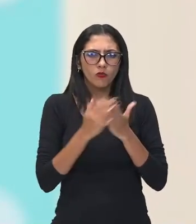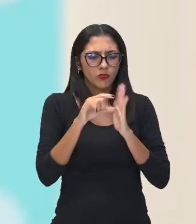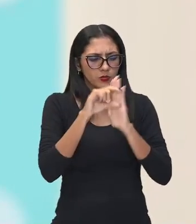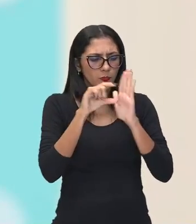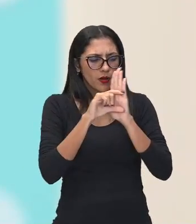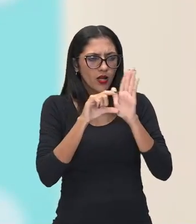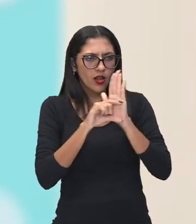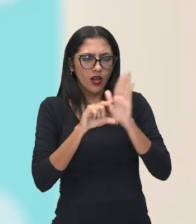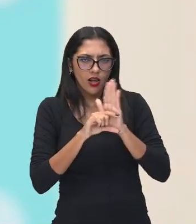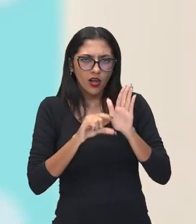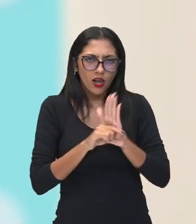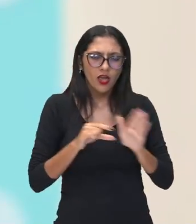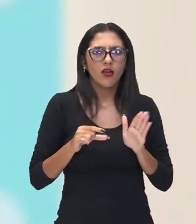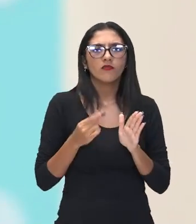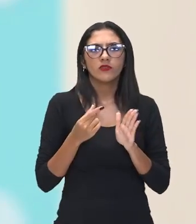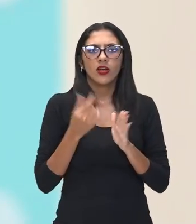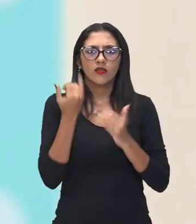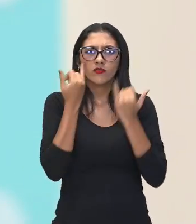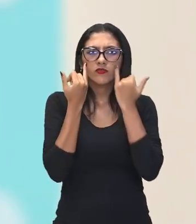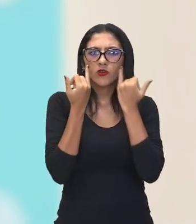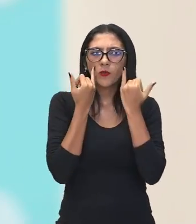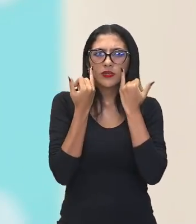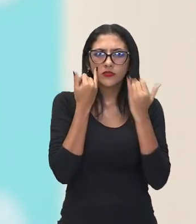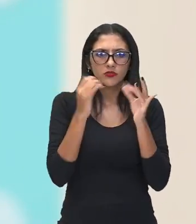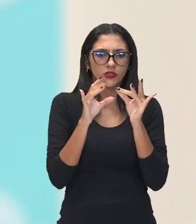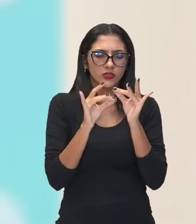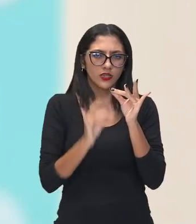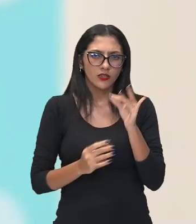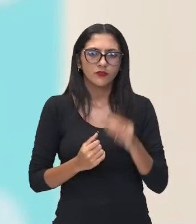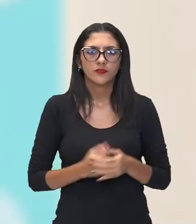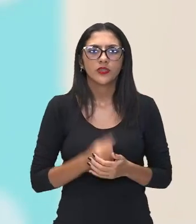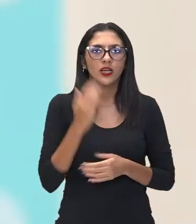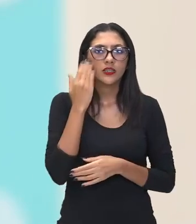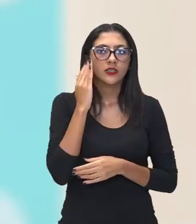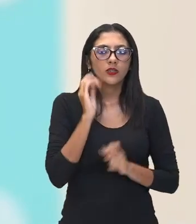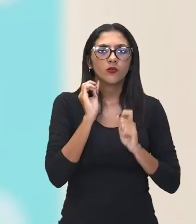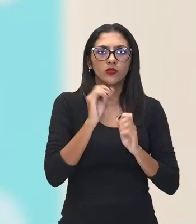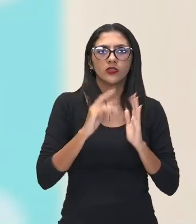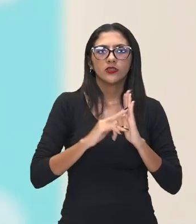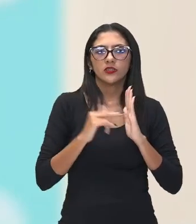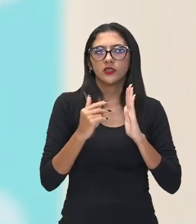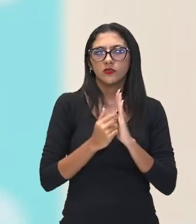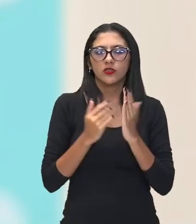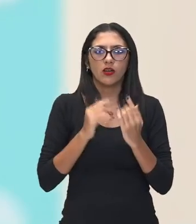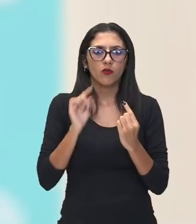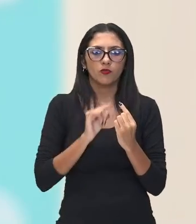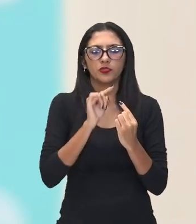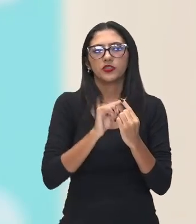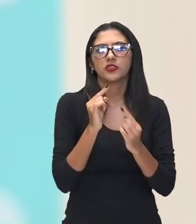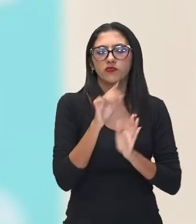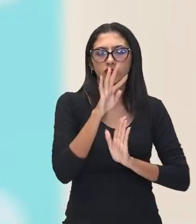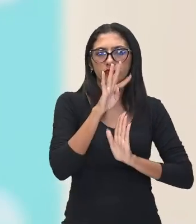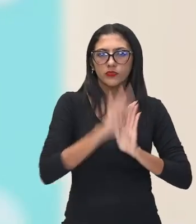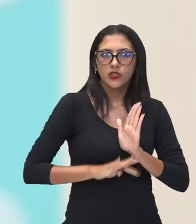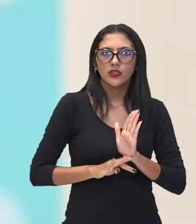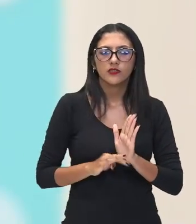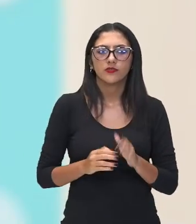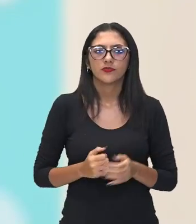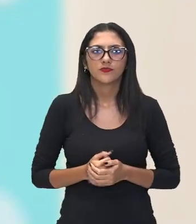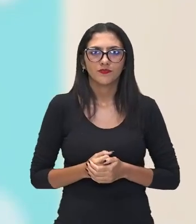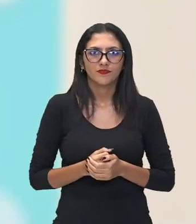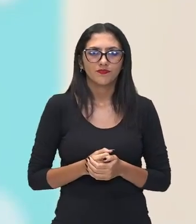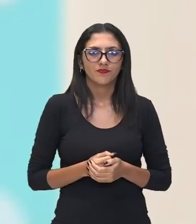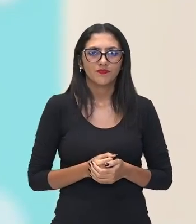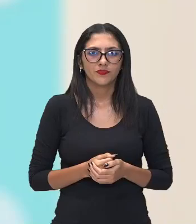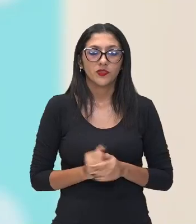inferências de textos, né, e vimos o que é um discurso, uma intencionalidade discursiva. Então, espero que